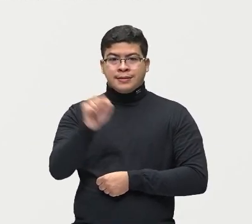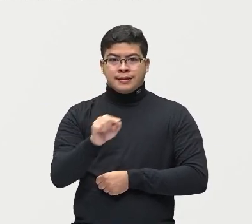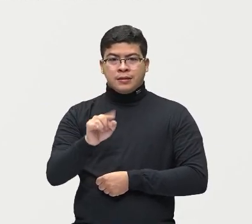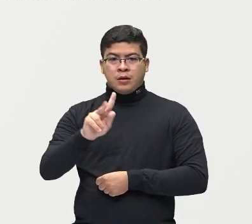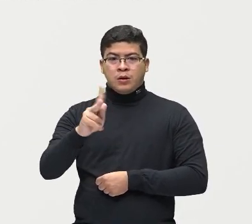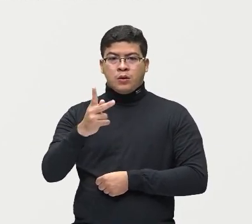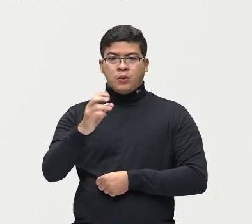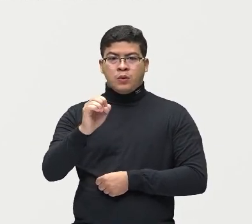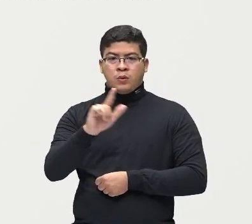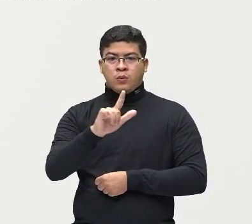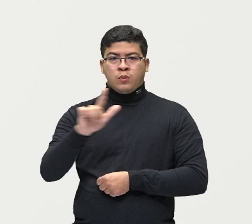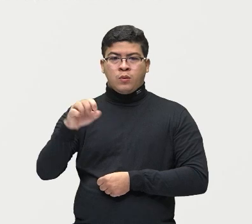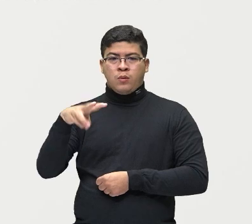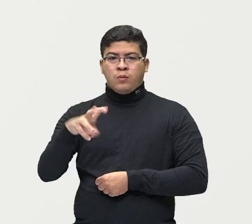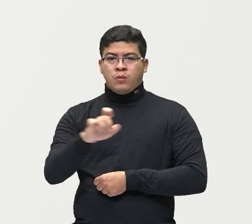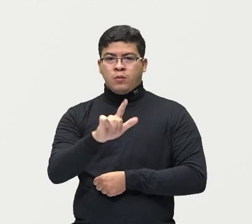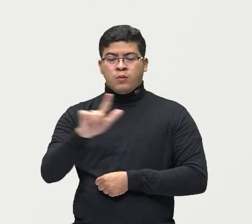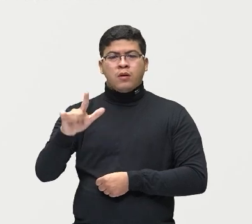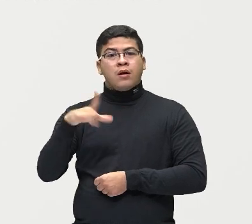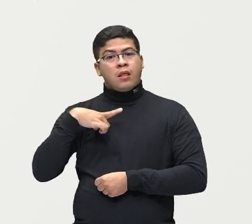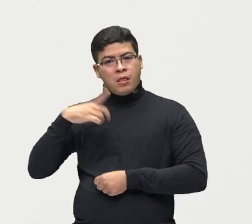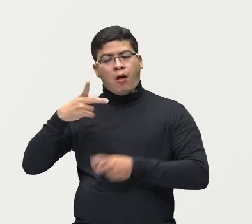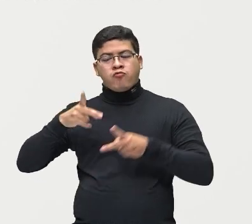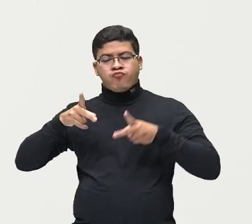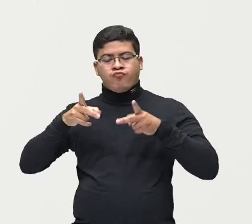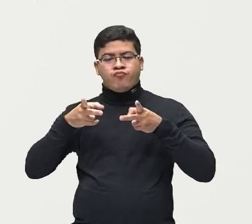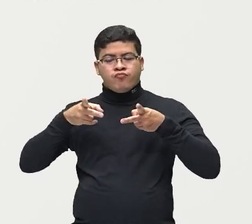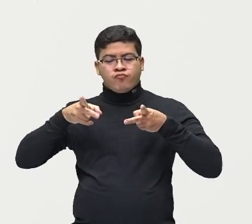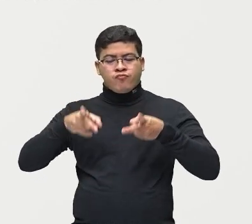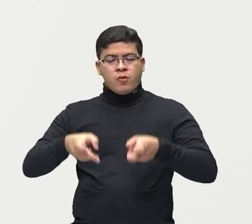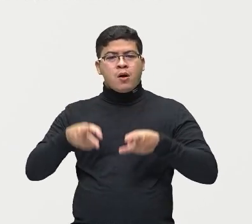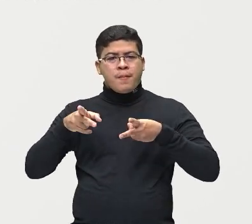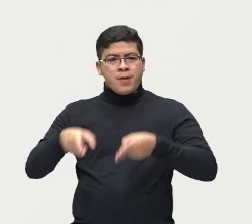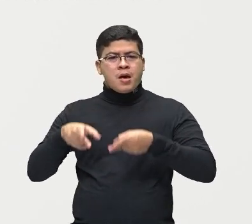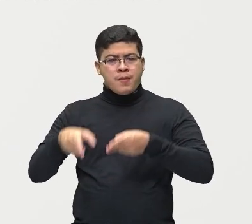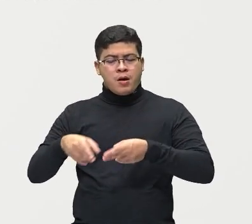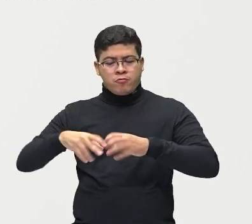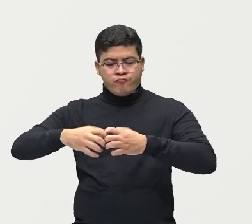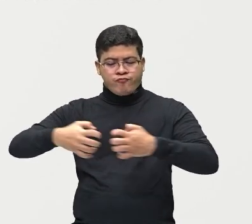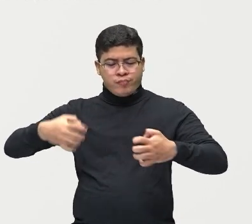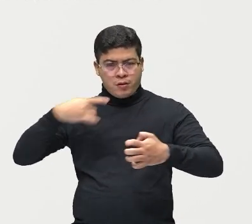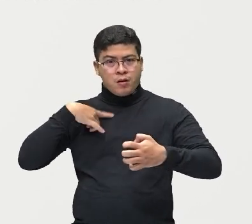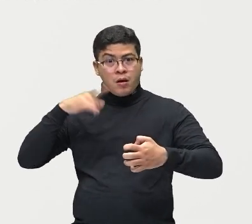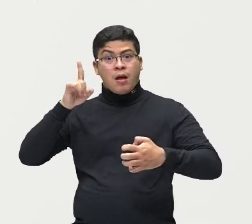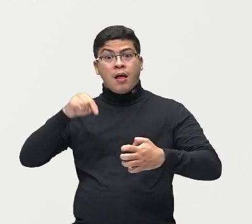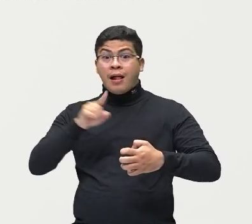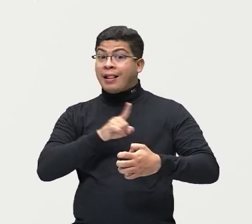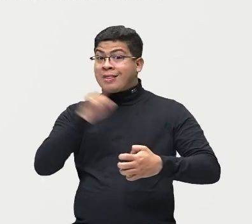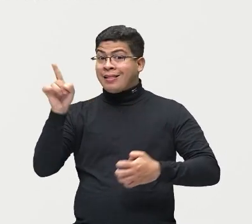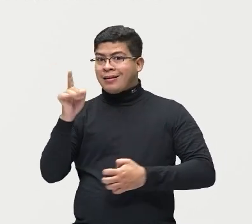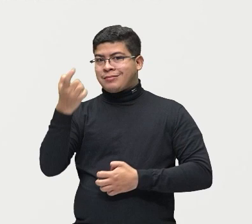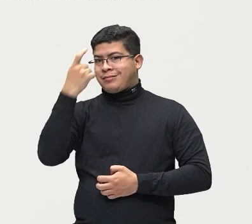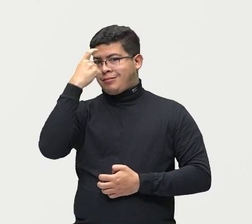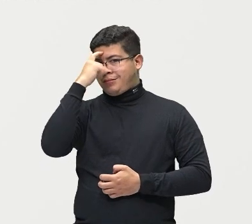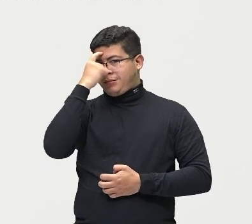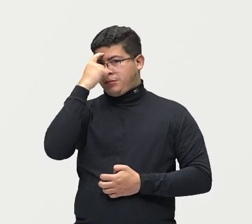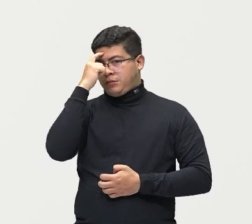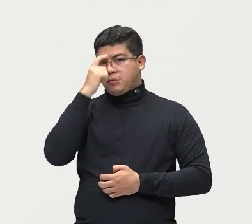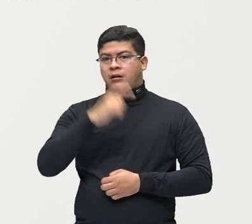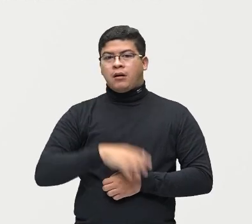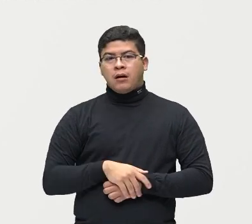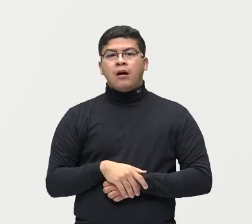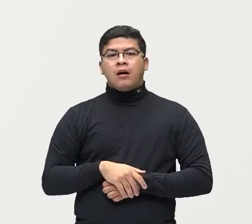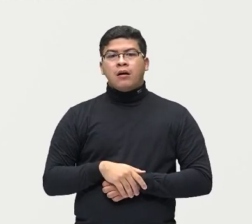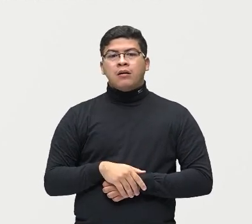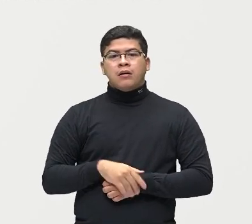J.Z. Howell, cirurgião irlandês estudioso das antiguidades indianas, escreveu um relato